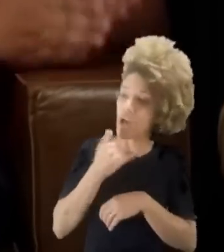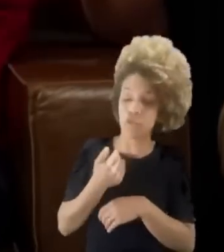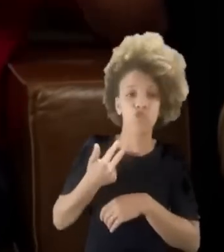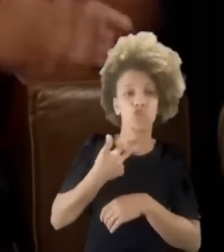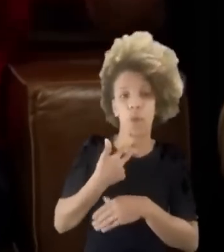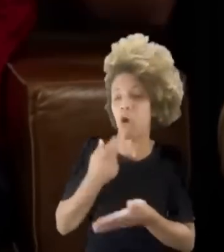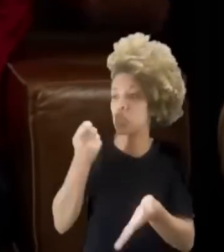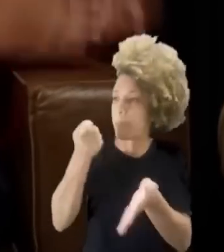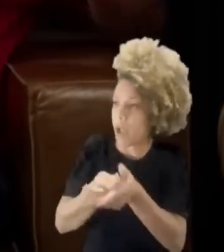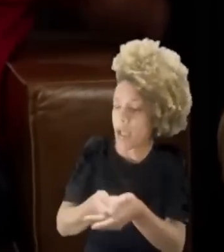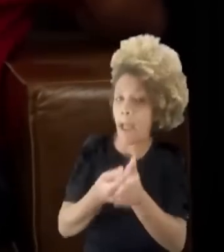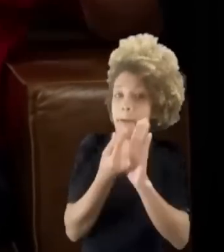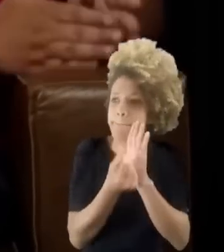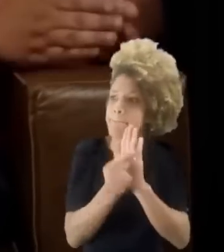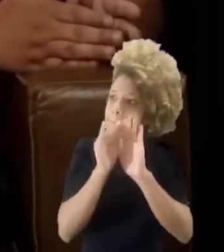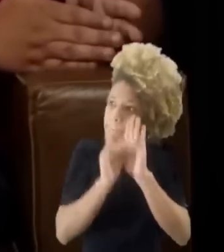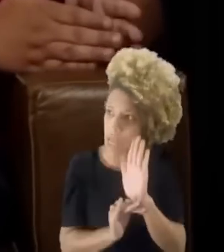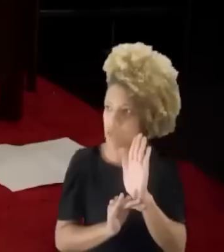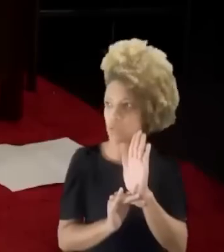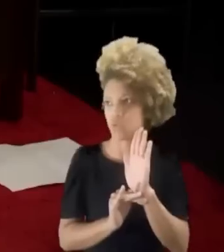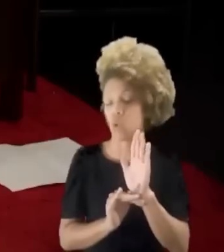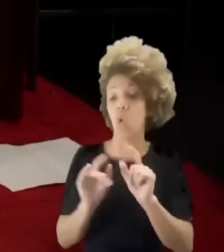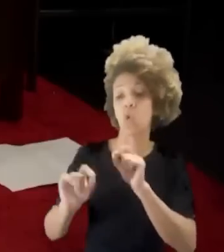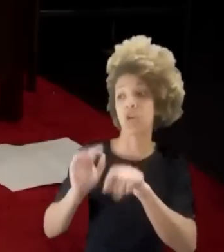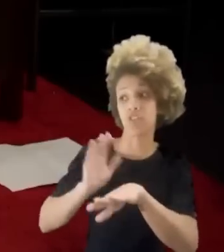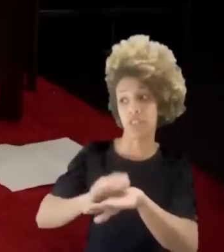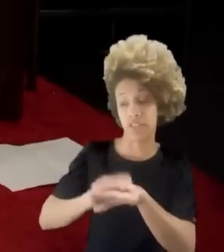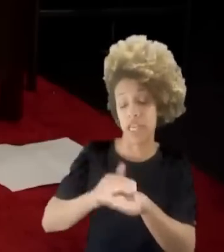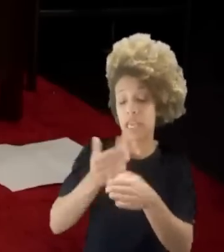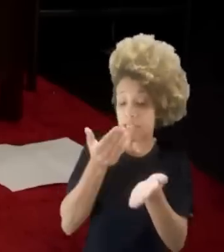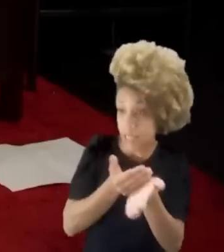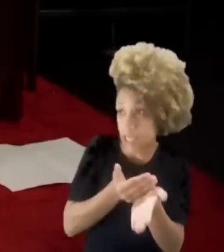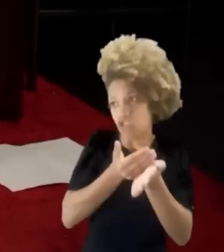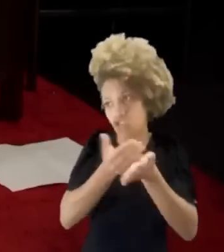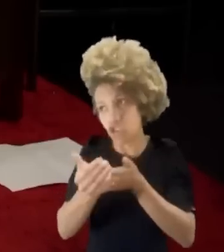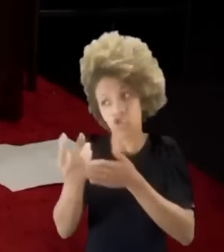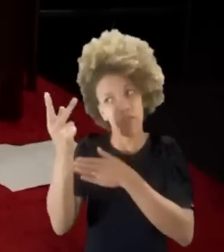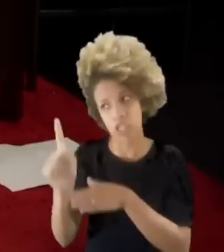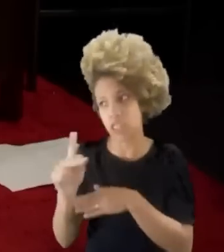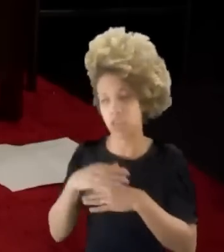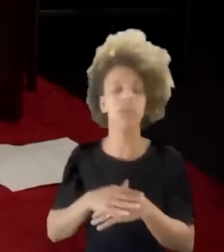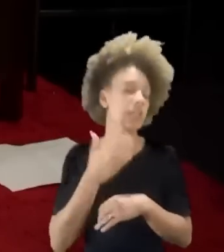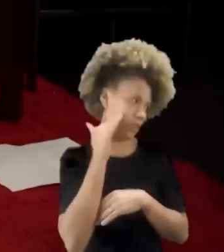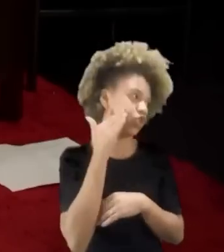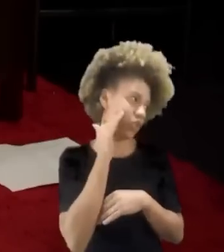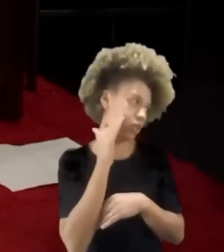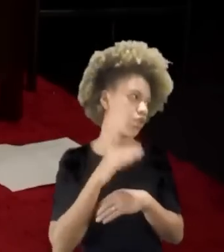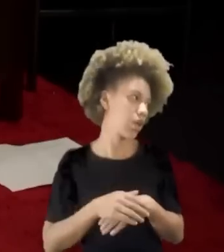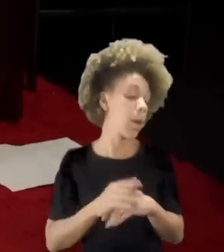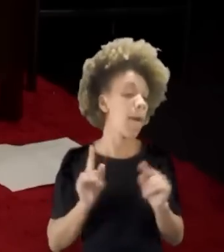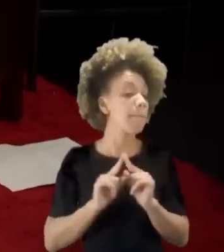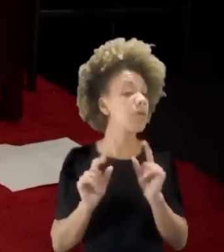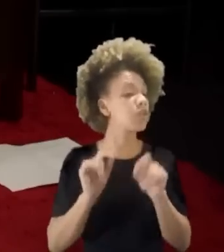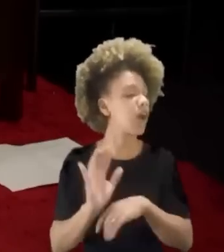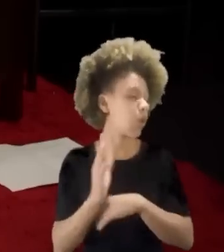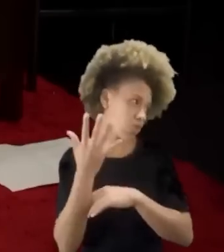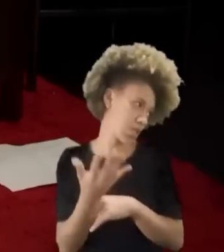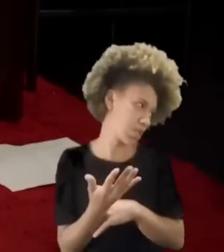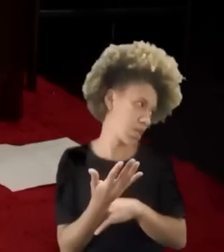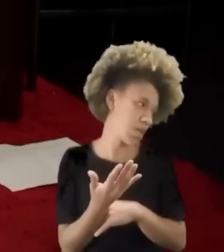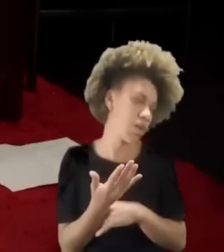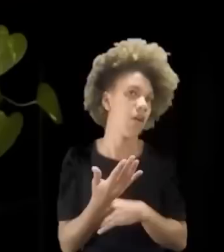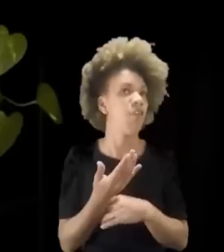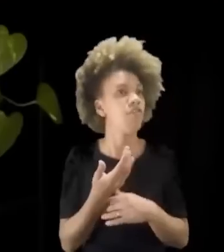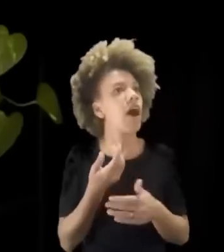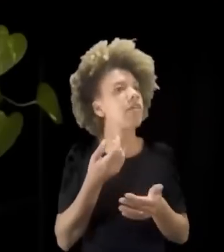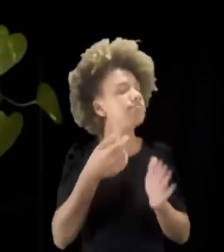no iFood não pode te pagar menos do que isso uma base agora o que você fizer a partir daqui é com você mesmo meu parceiro entendeu o que vai acabar acontecendo